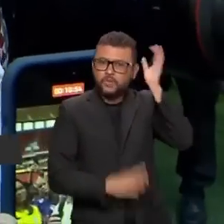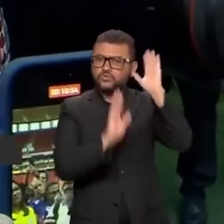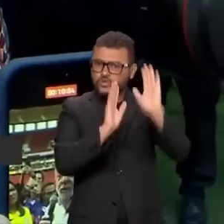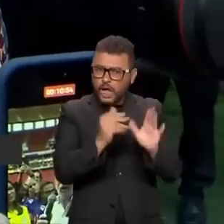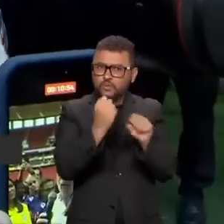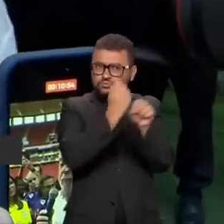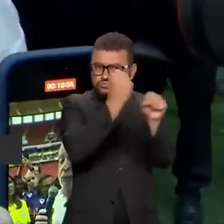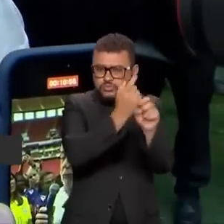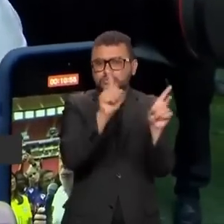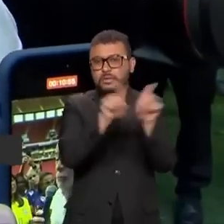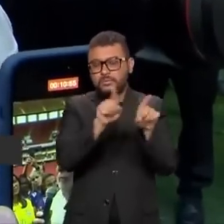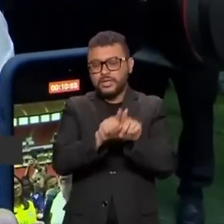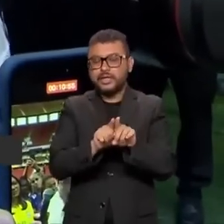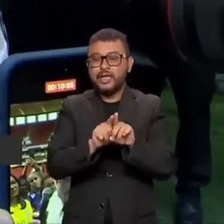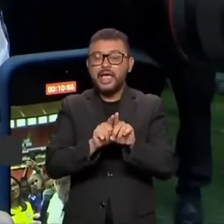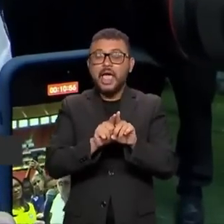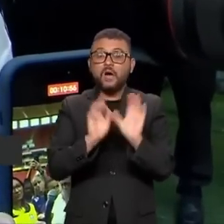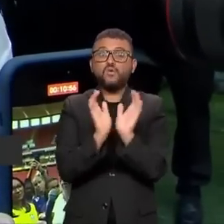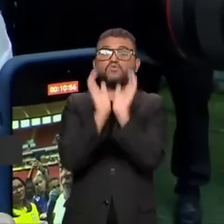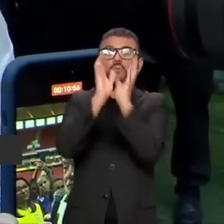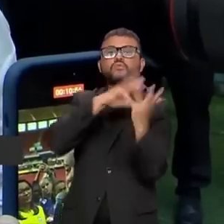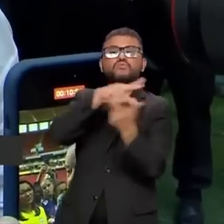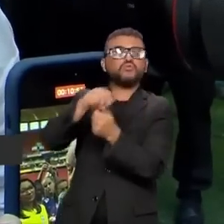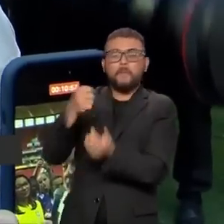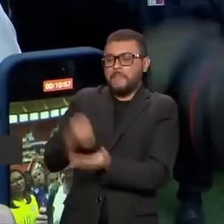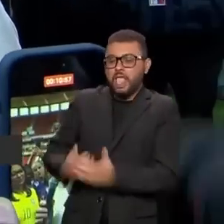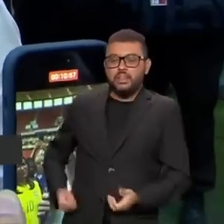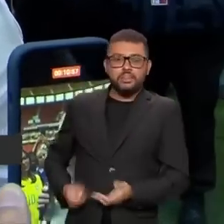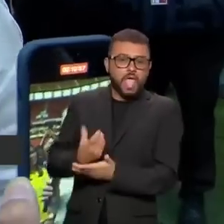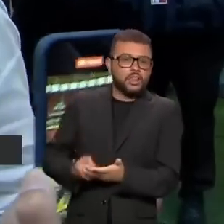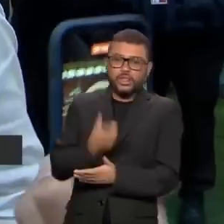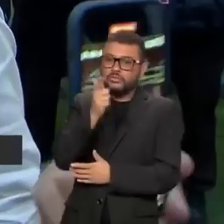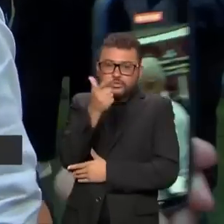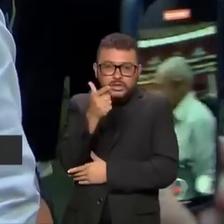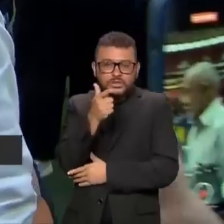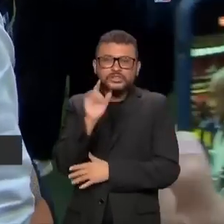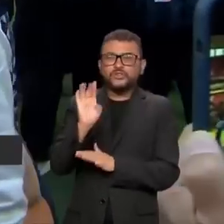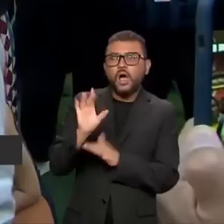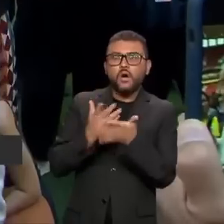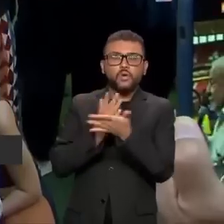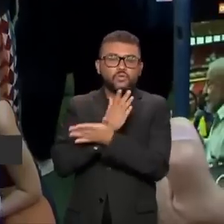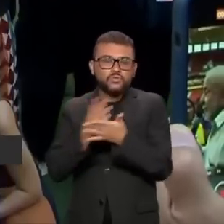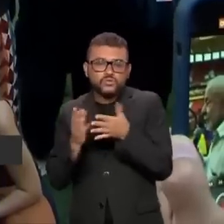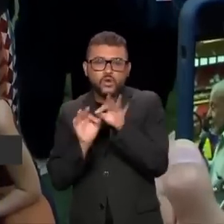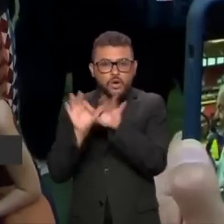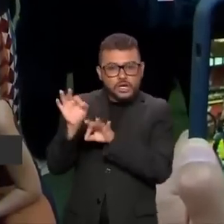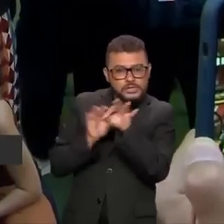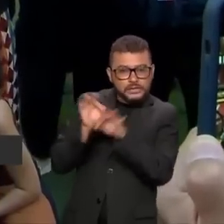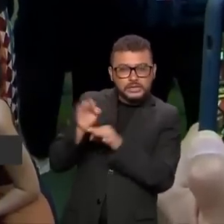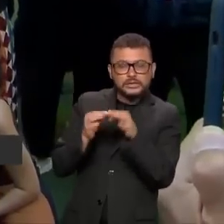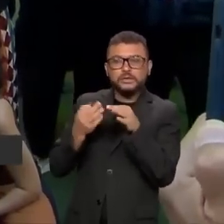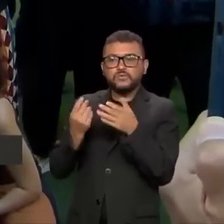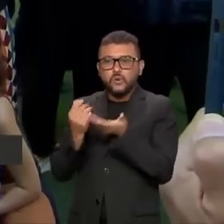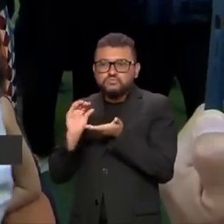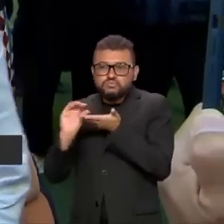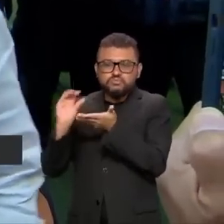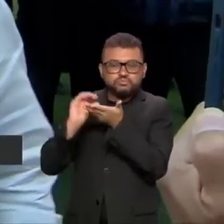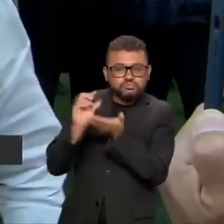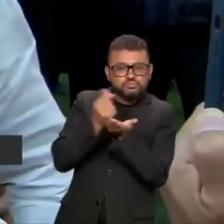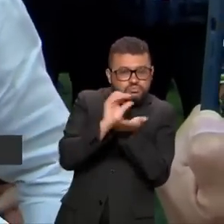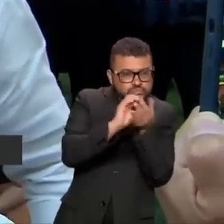qualidade. Então a Copa do Mundo não vai trazer muito gasto. Vai trazer alguns investimentos necessários para